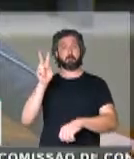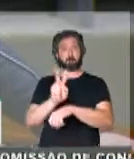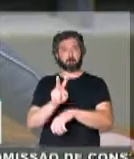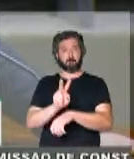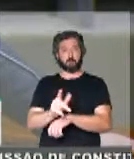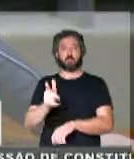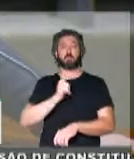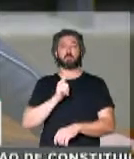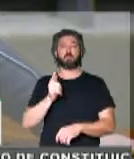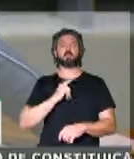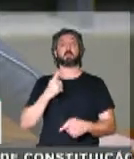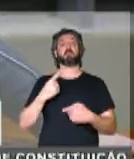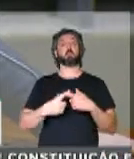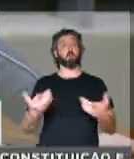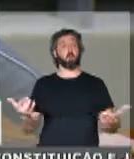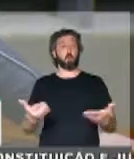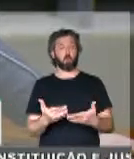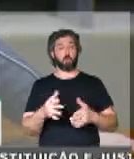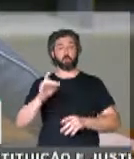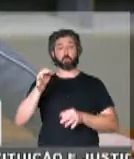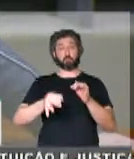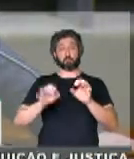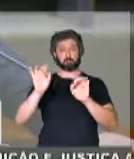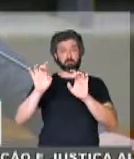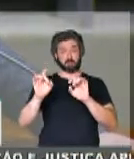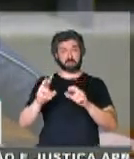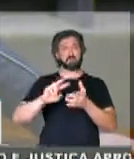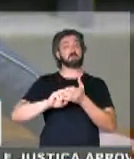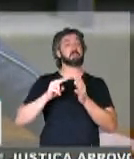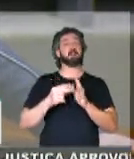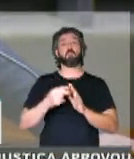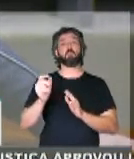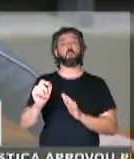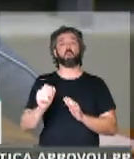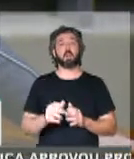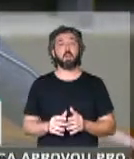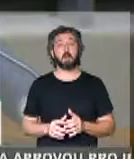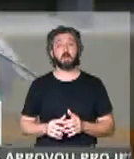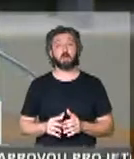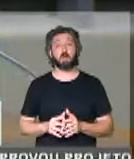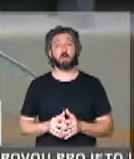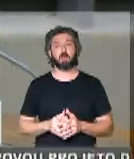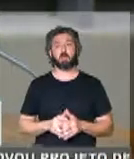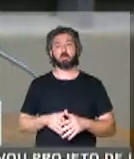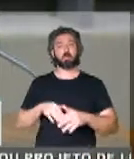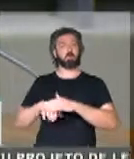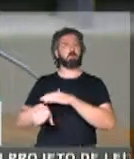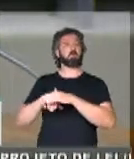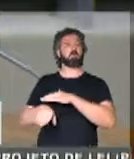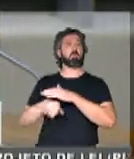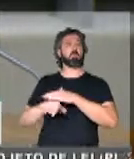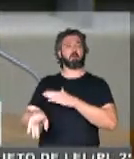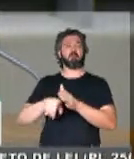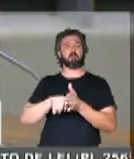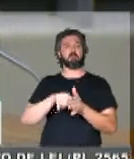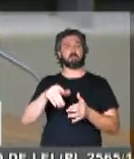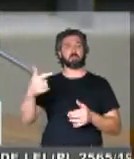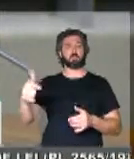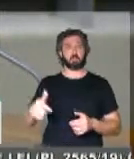protegidas, porque hoje o foro privilegiado é sinônimo de arquivamento de